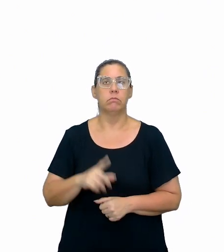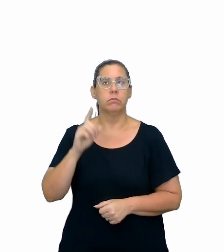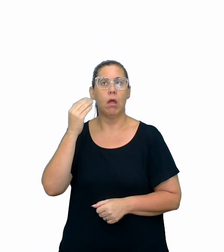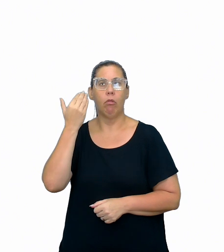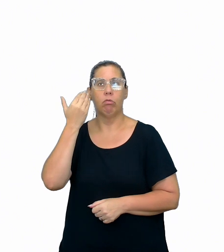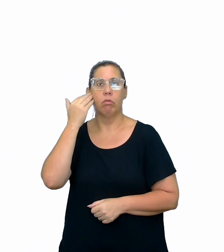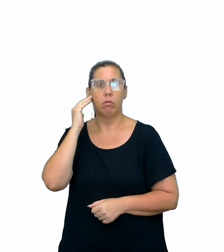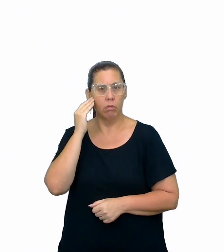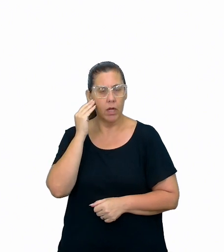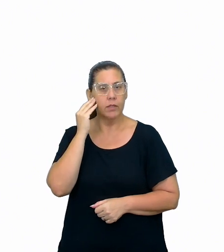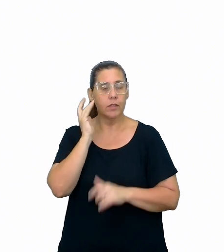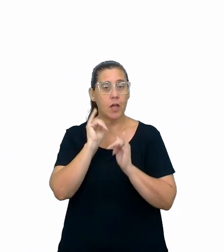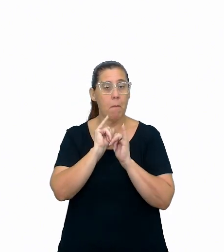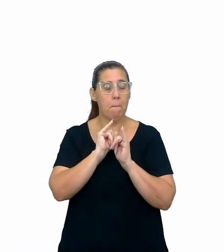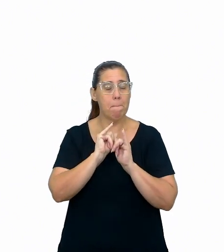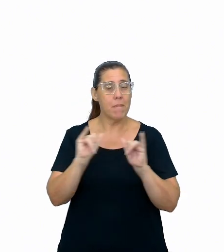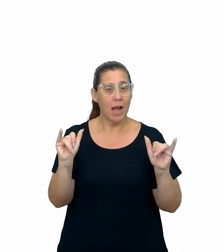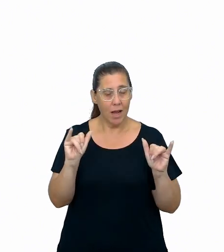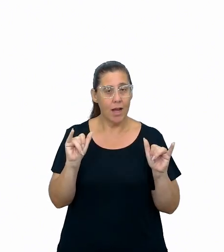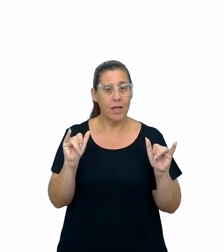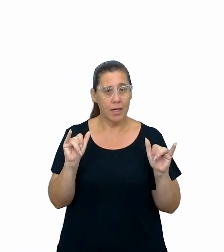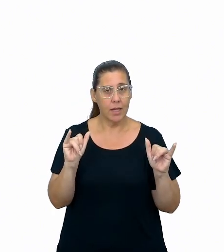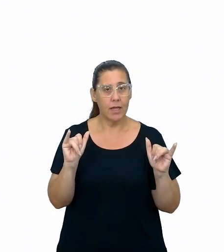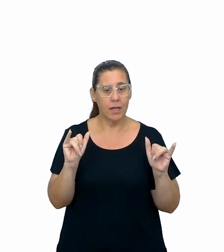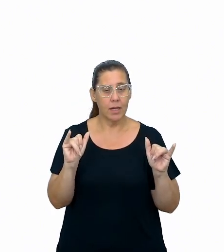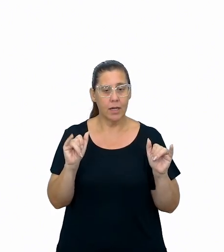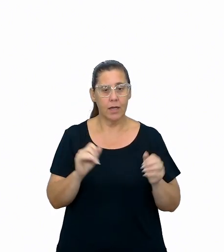decifrando a mensagem